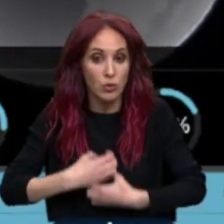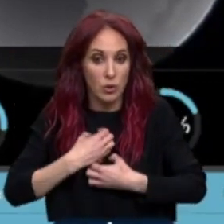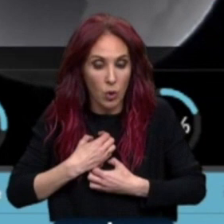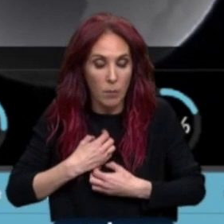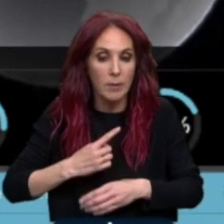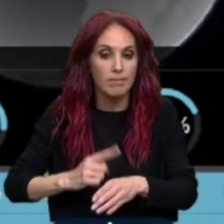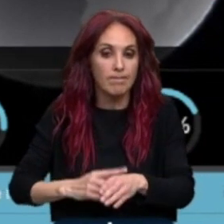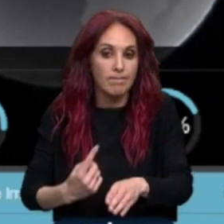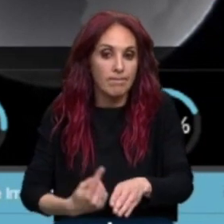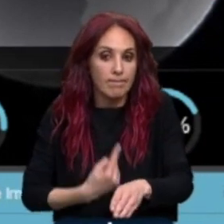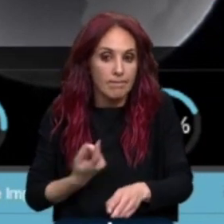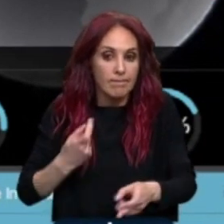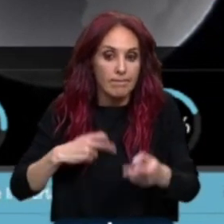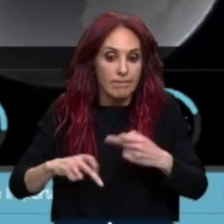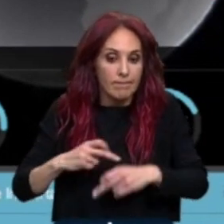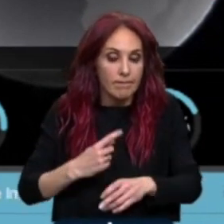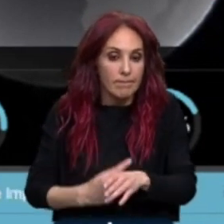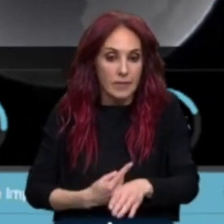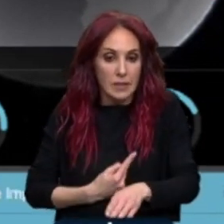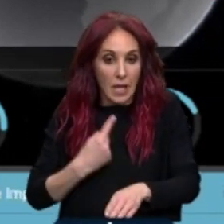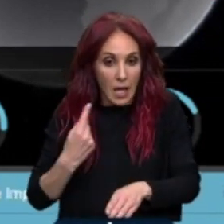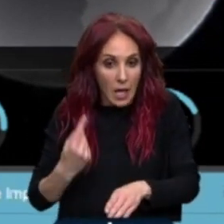demoram a manifestar-se,